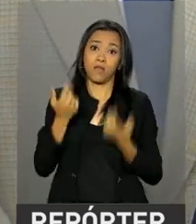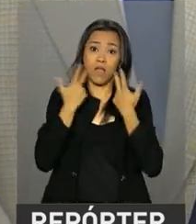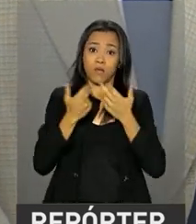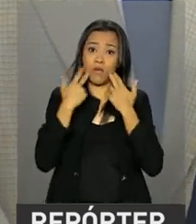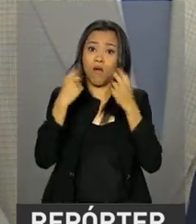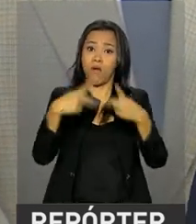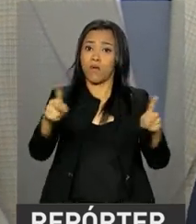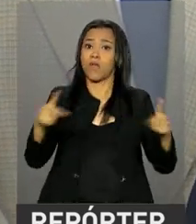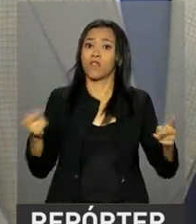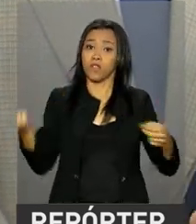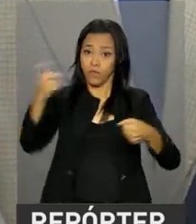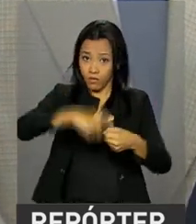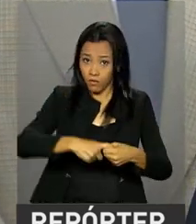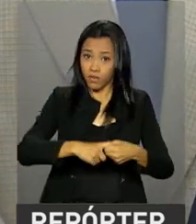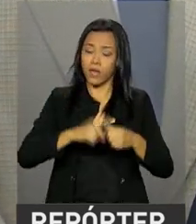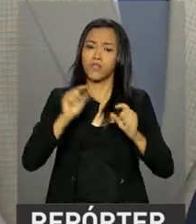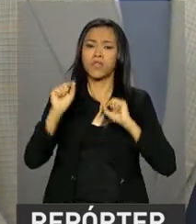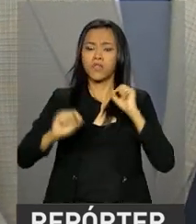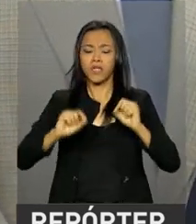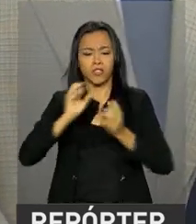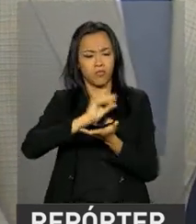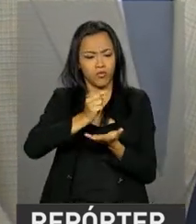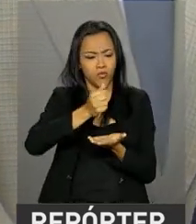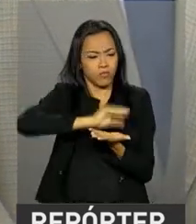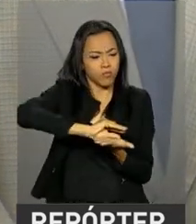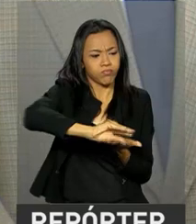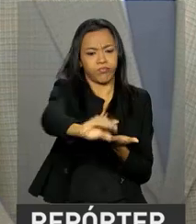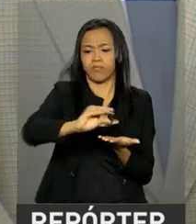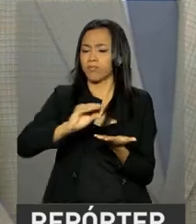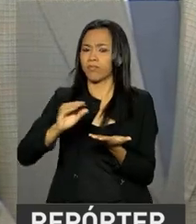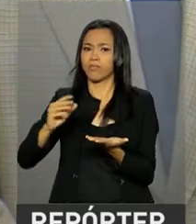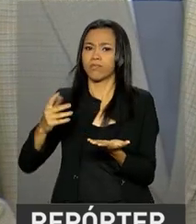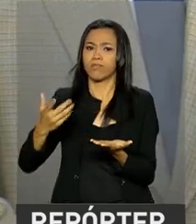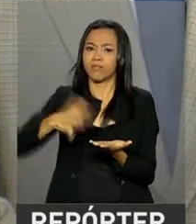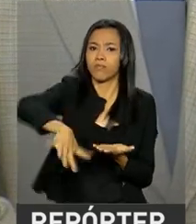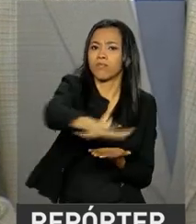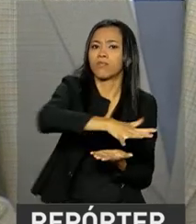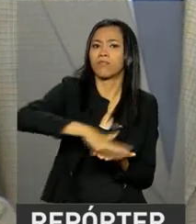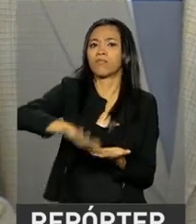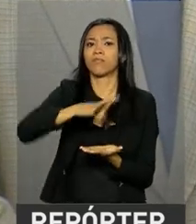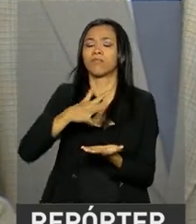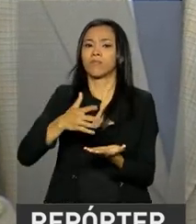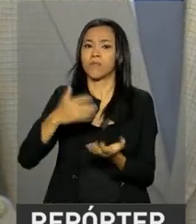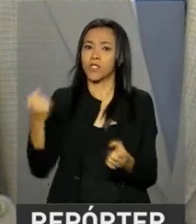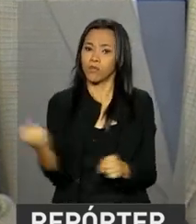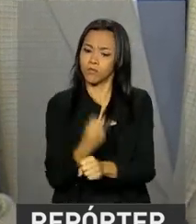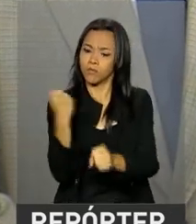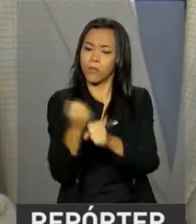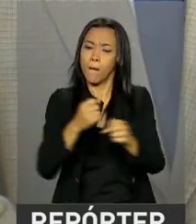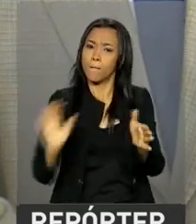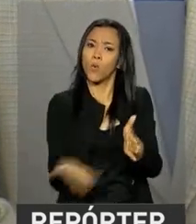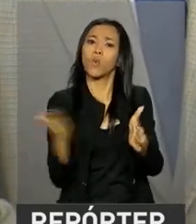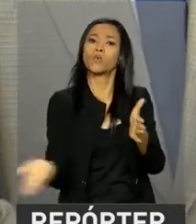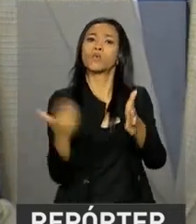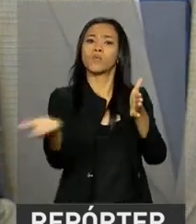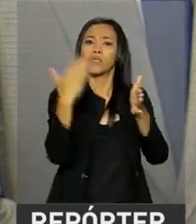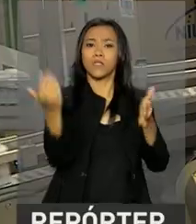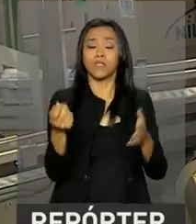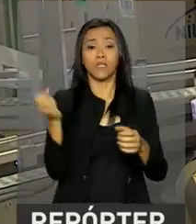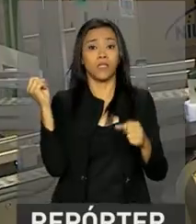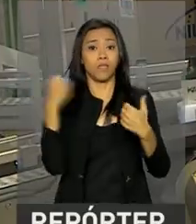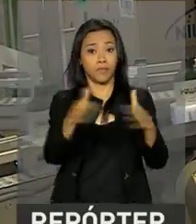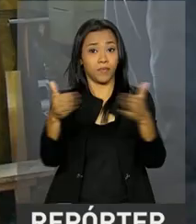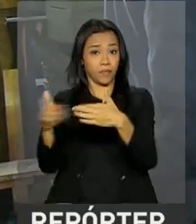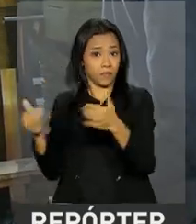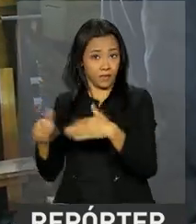natural de investir, de produzir e gerar emprego e renda.